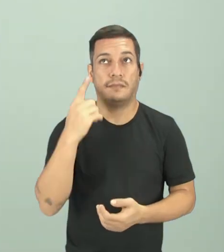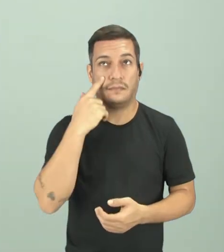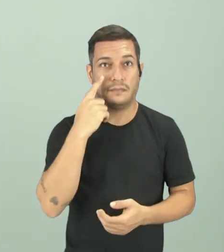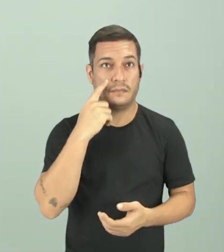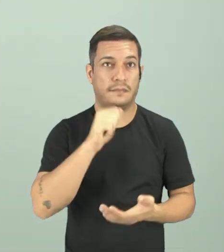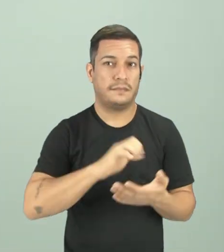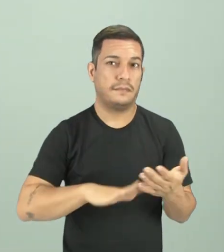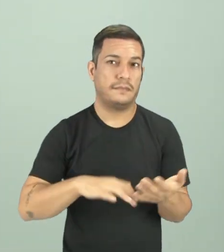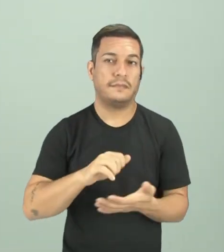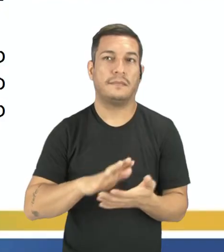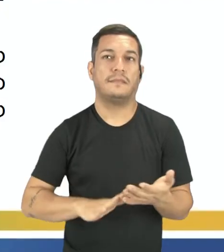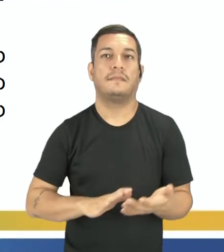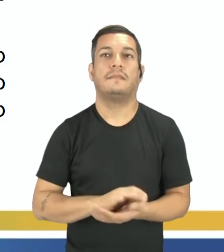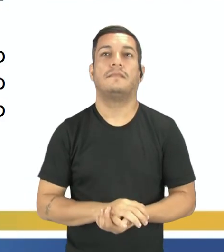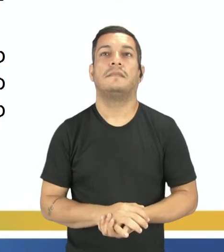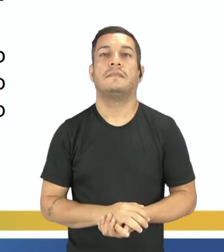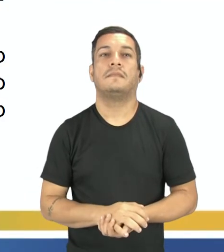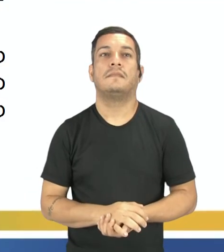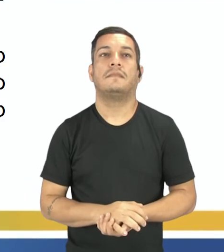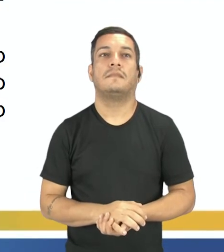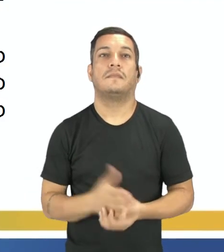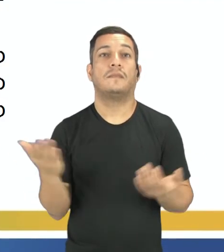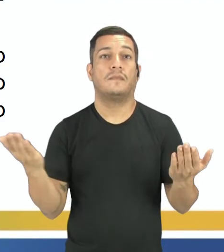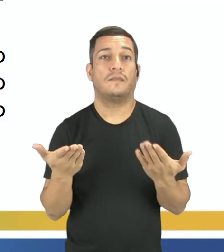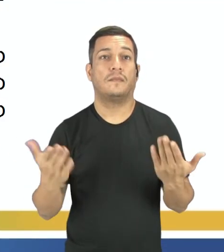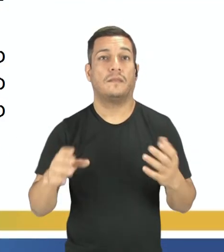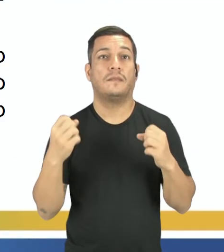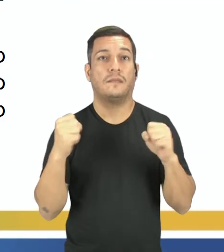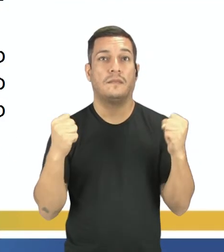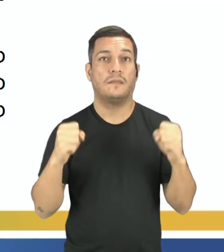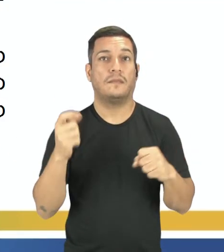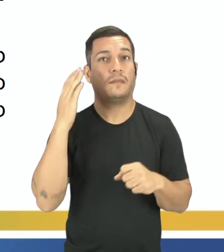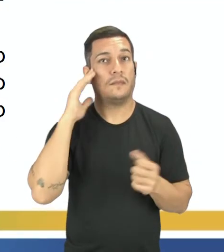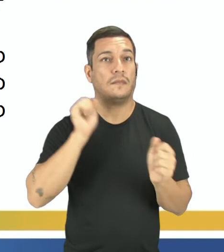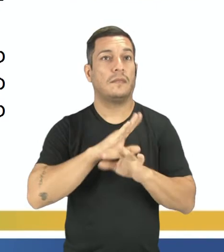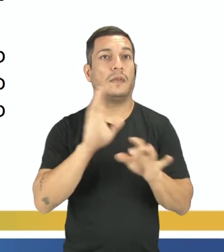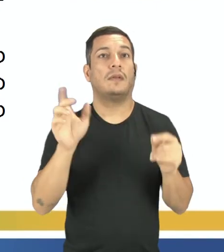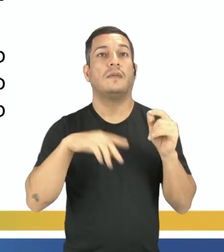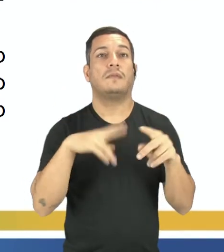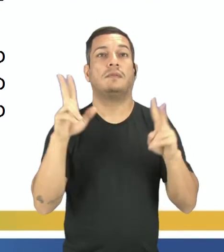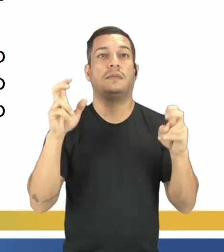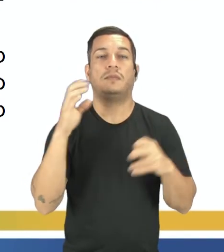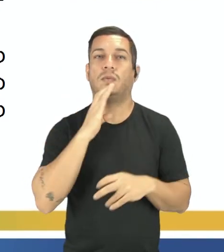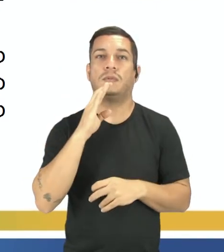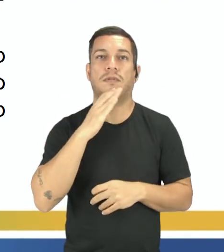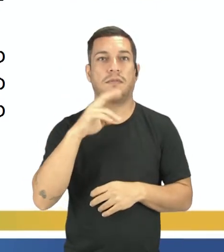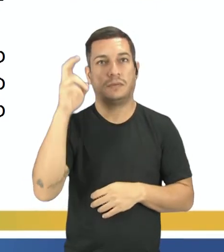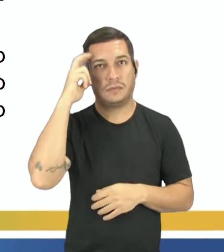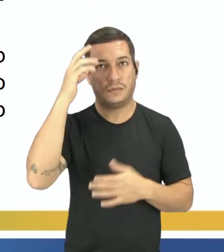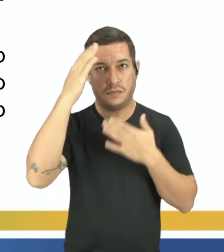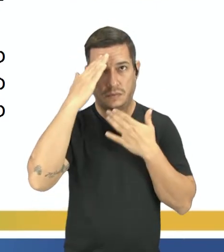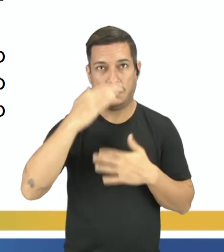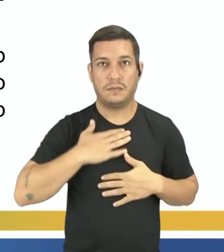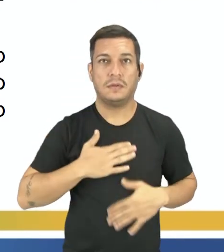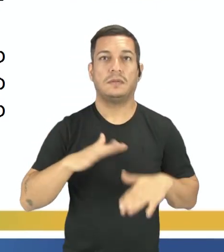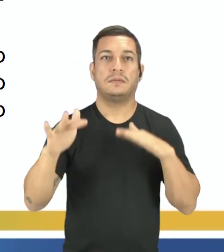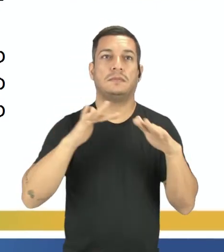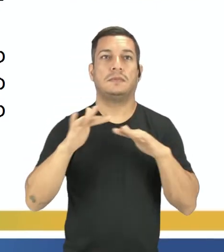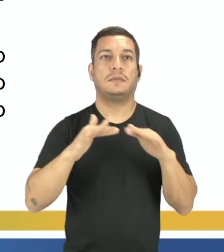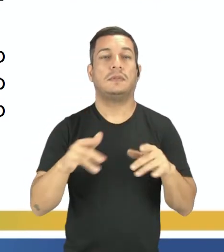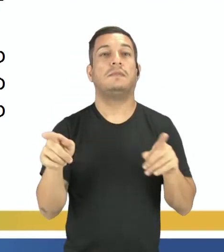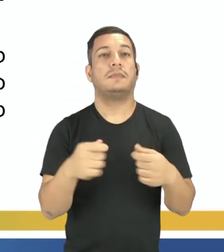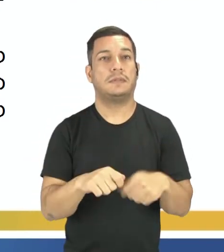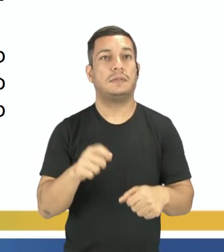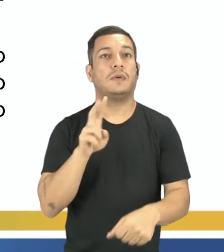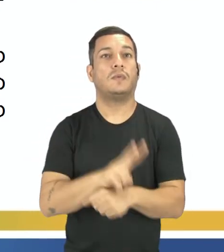nosso exercitando. Hoje a educação física é entendida como uma área de conhecimento da cultura corporal de movimento